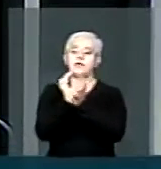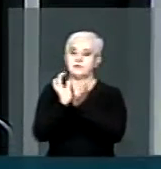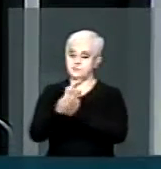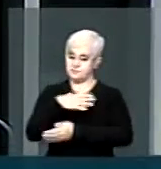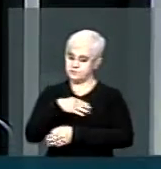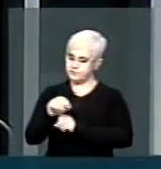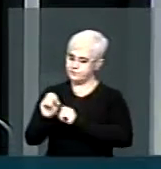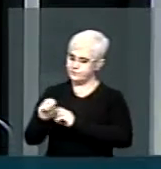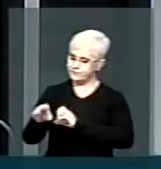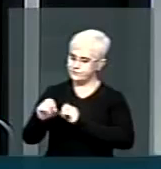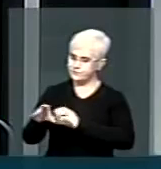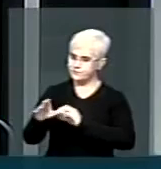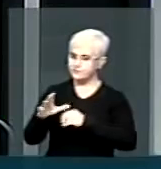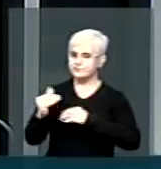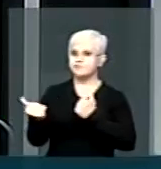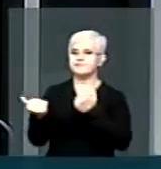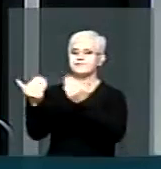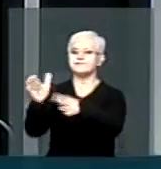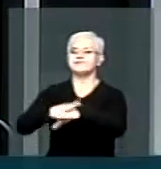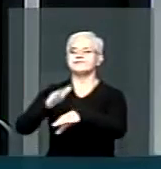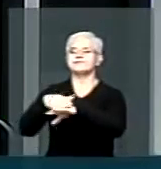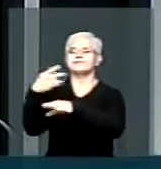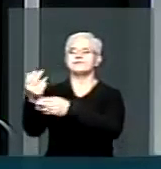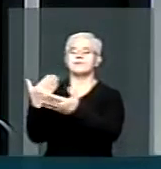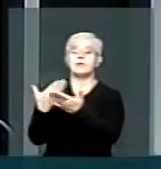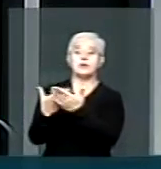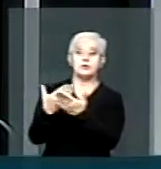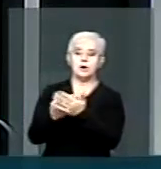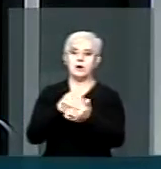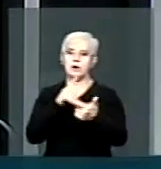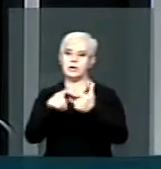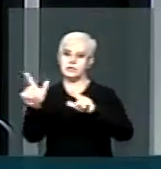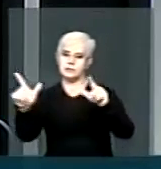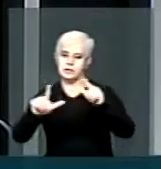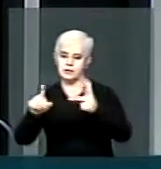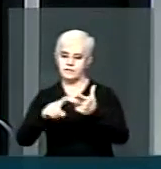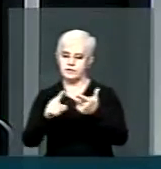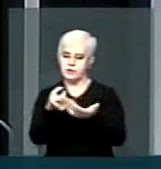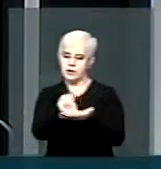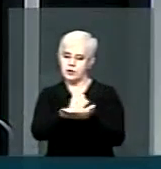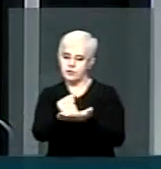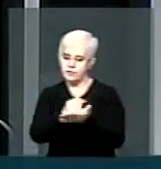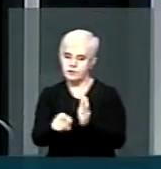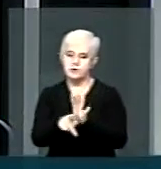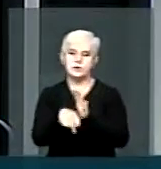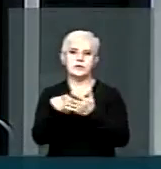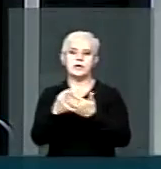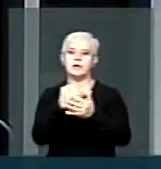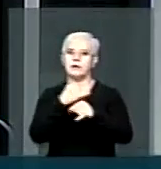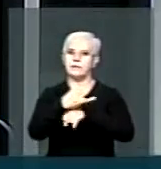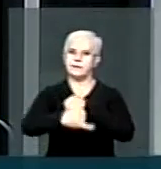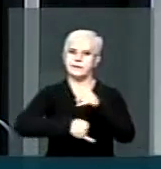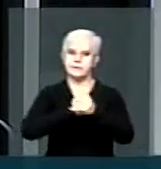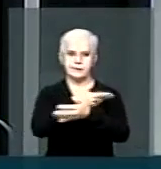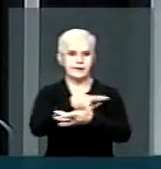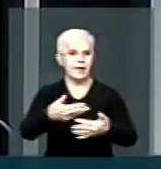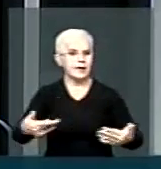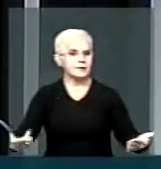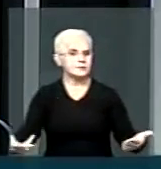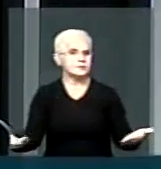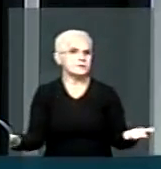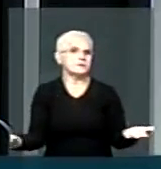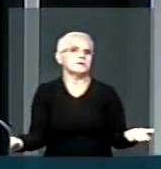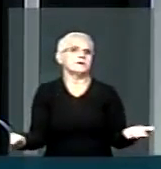nossos filhos seja delegada para a escola, para a televisão, para o videogame, para a internet. E aí